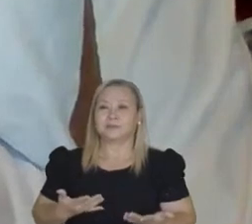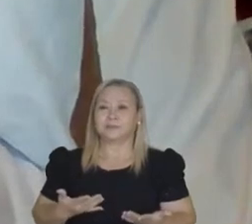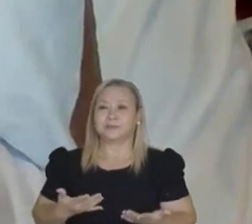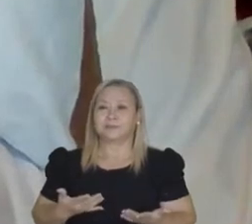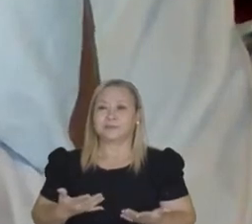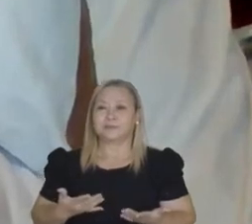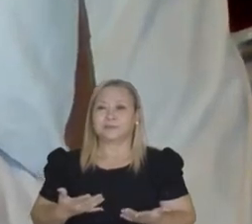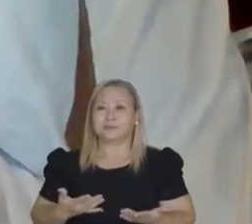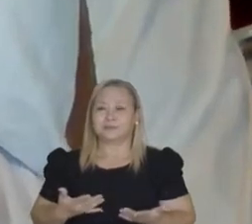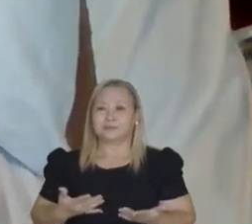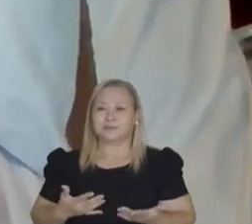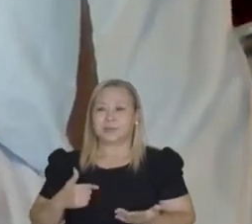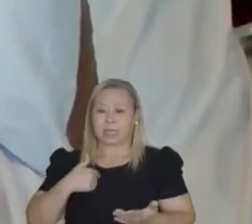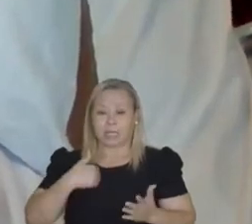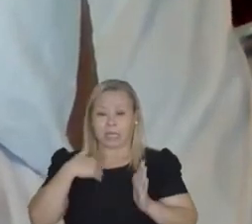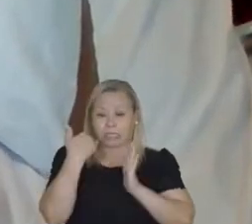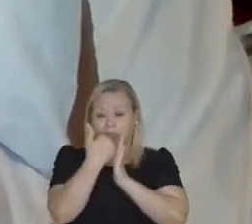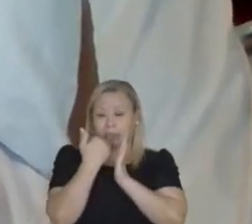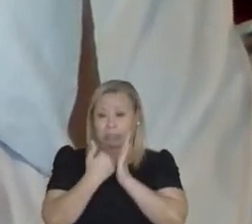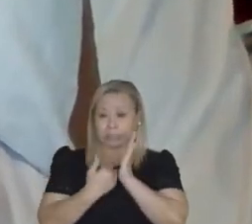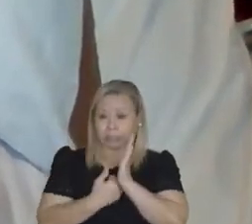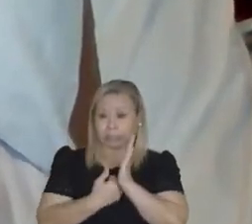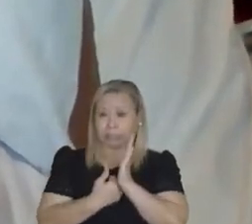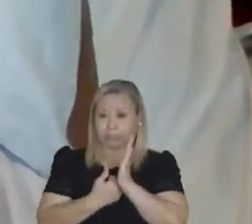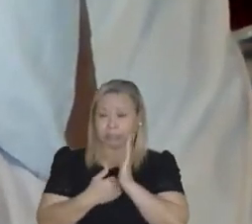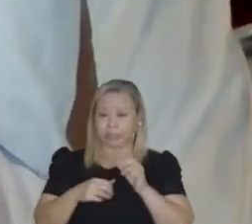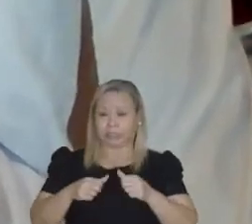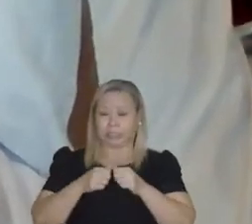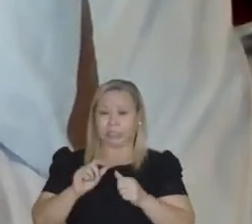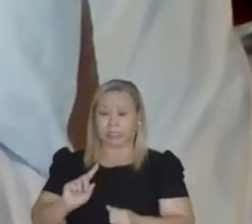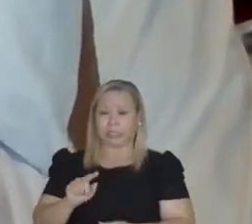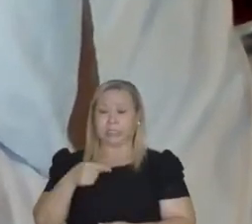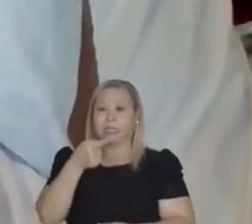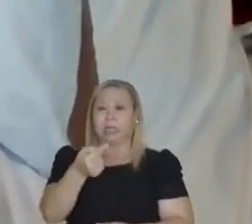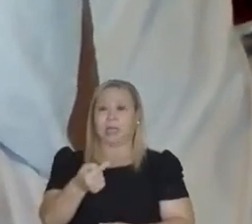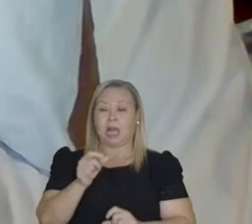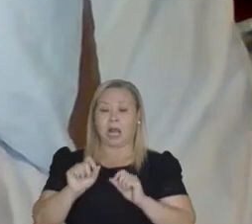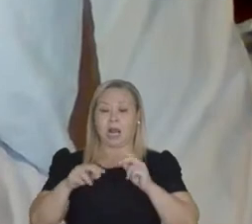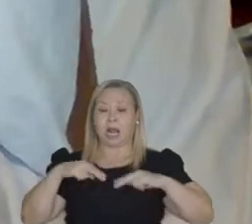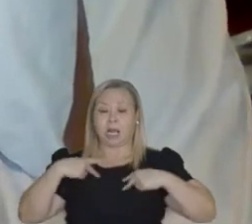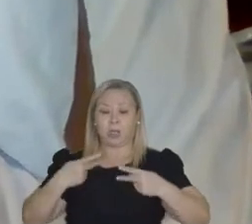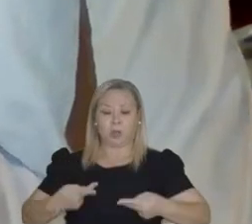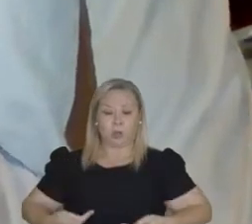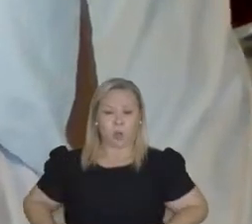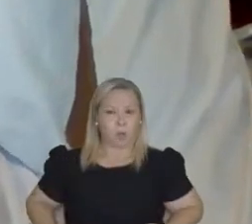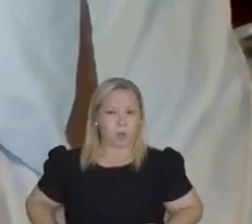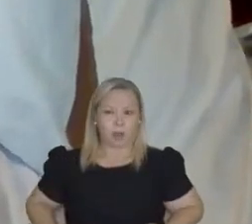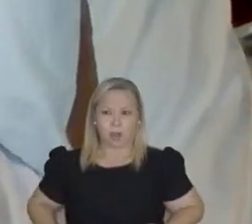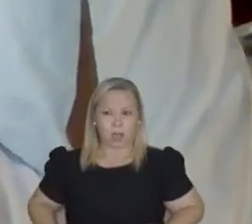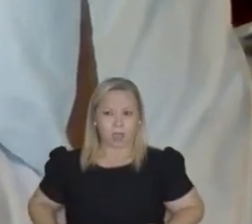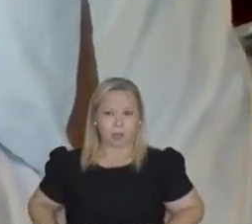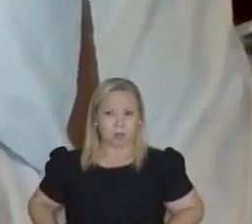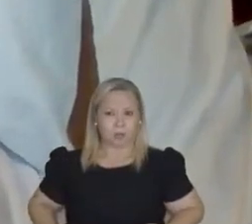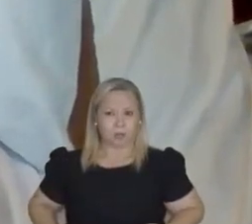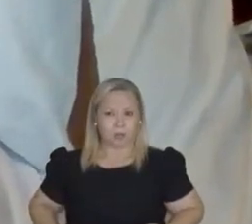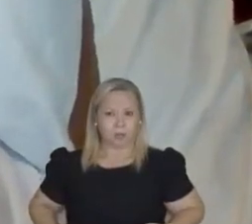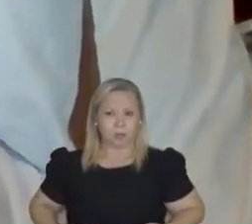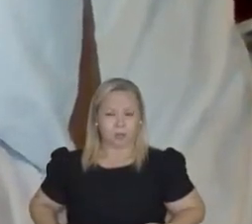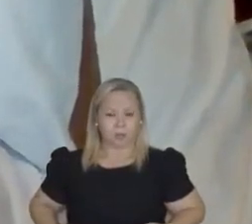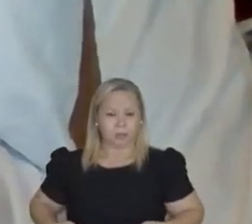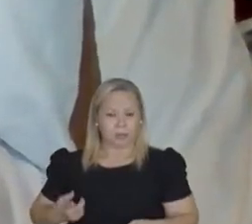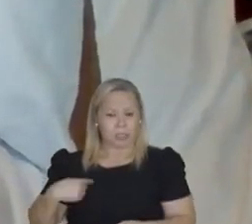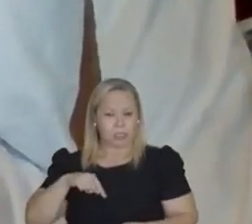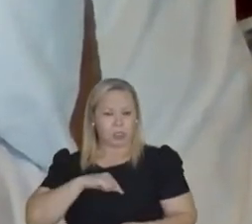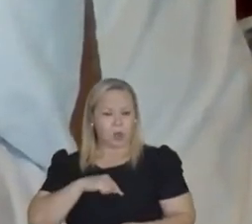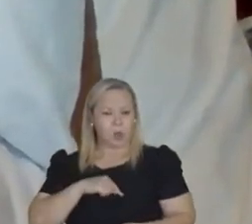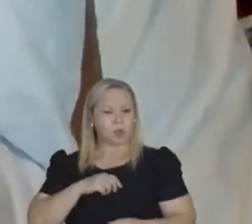pertencem a um estatuto que está aquém do humano, né, a gente pode